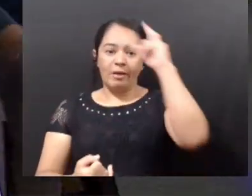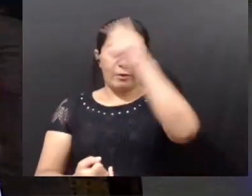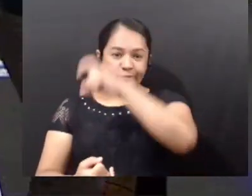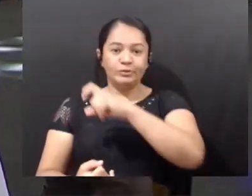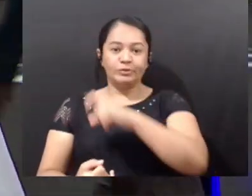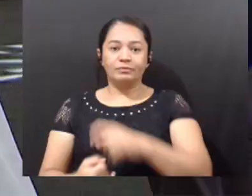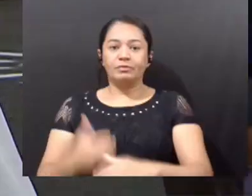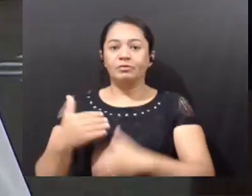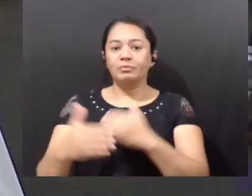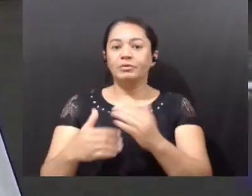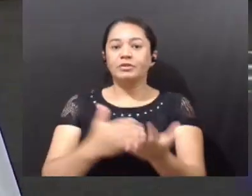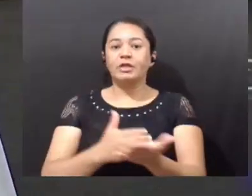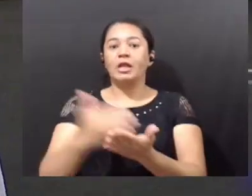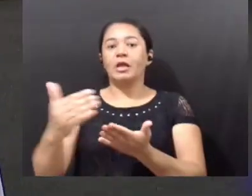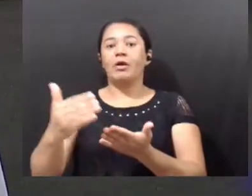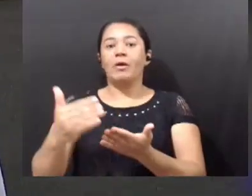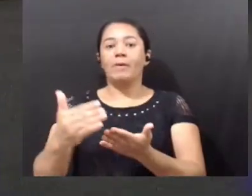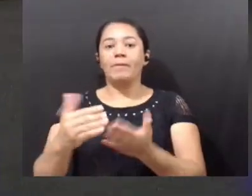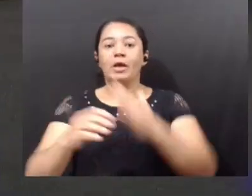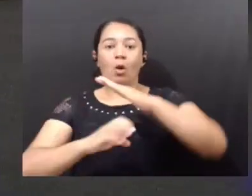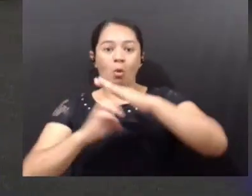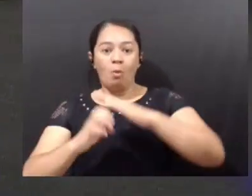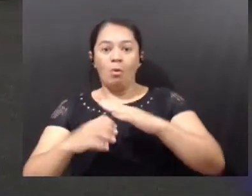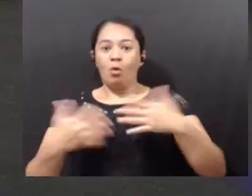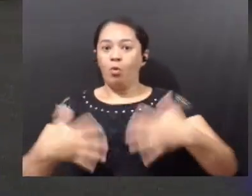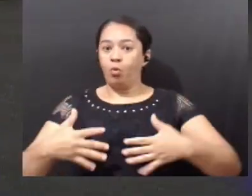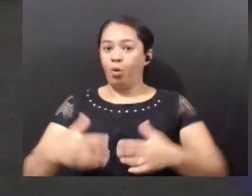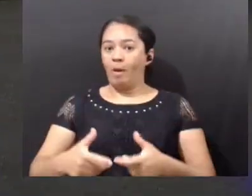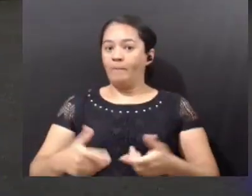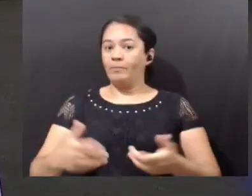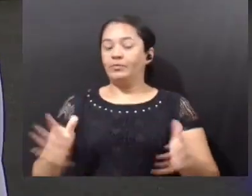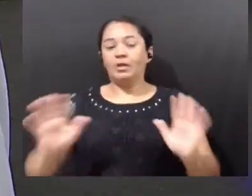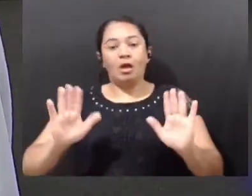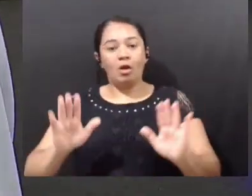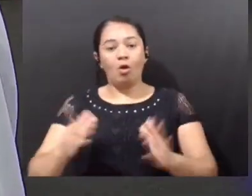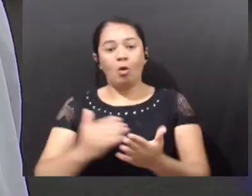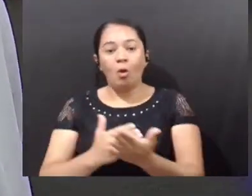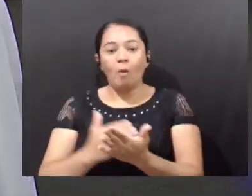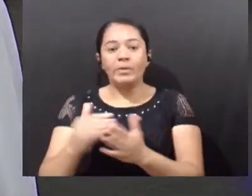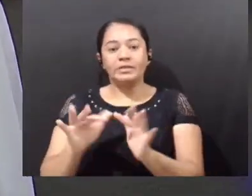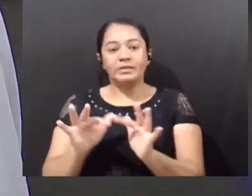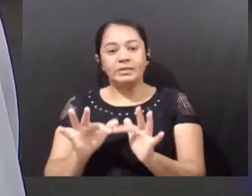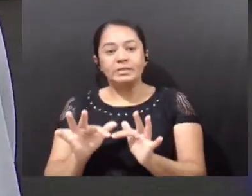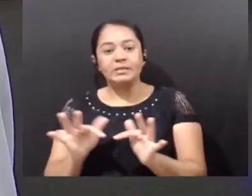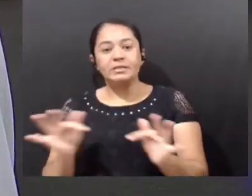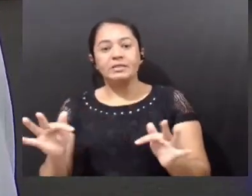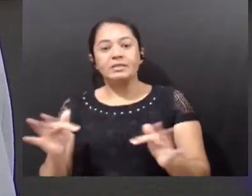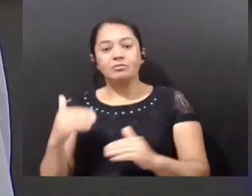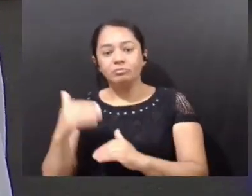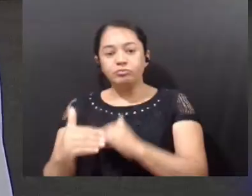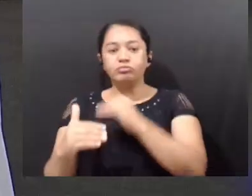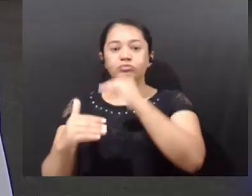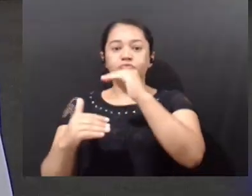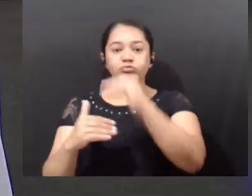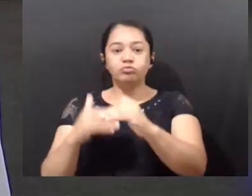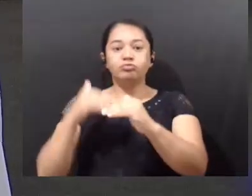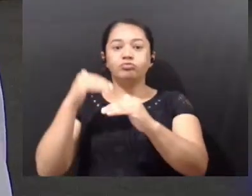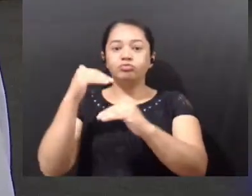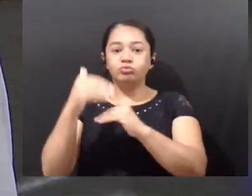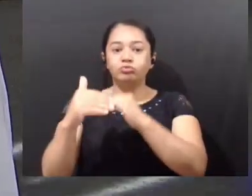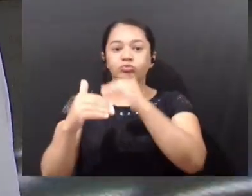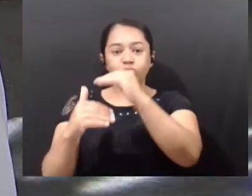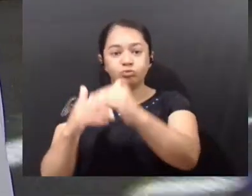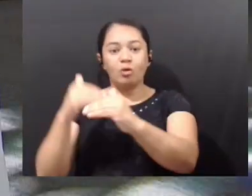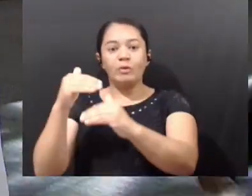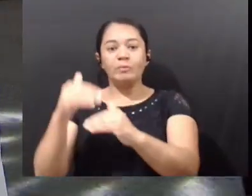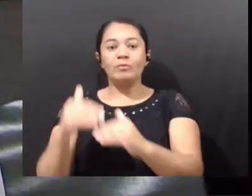empresa grande de uma vez. Não, acho que ele começa, é uma escada, né, mas uma escada que é longa,